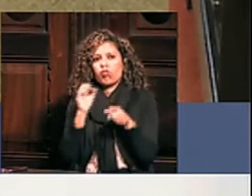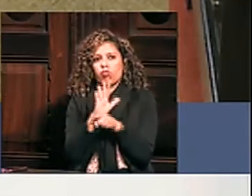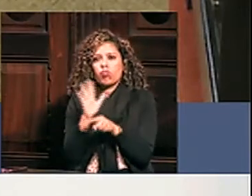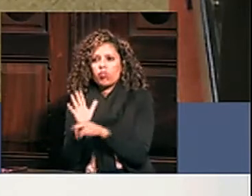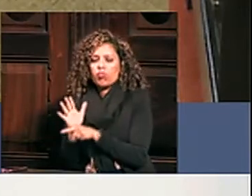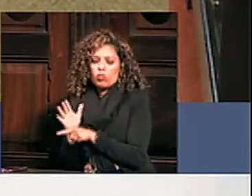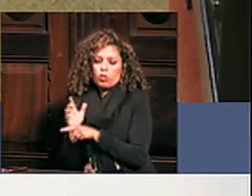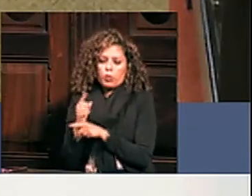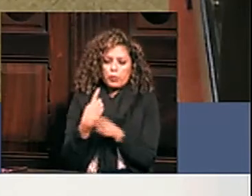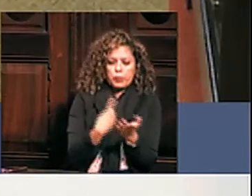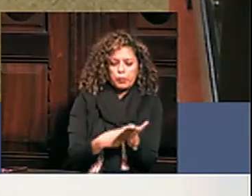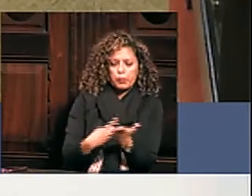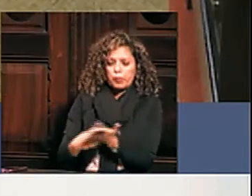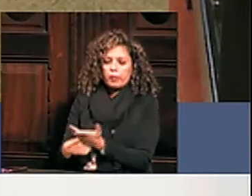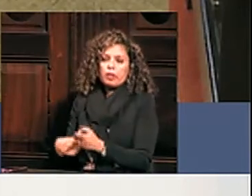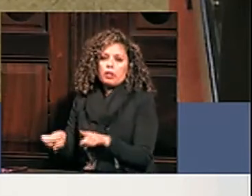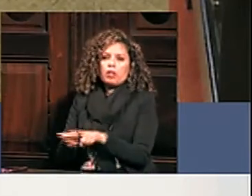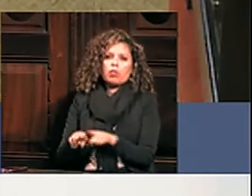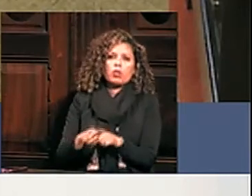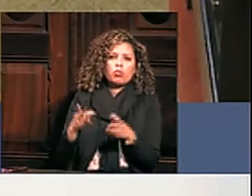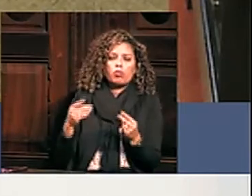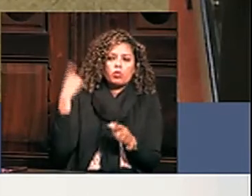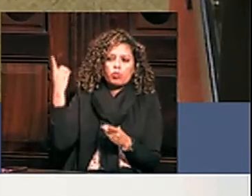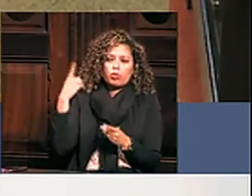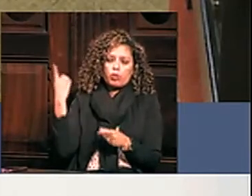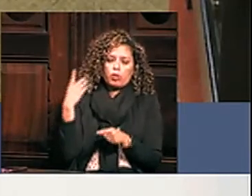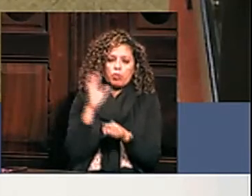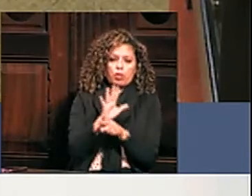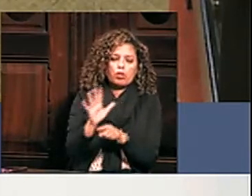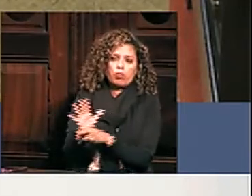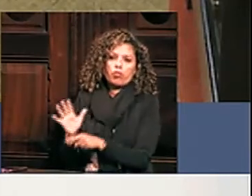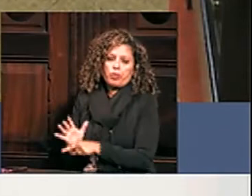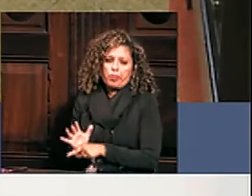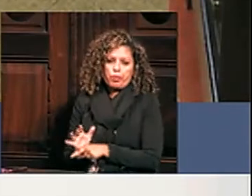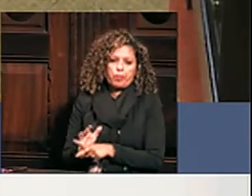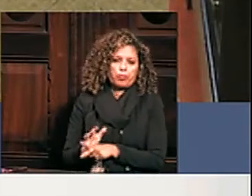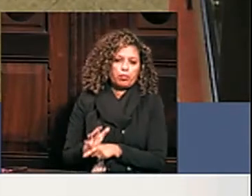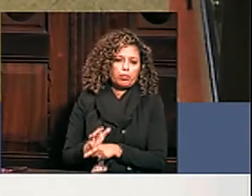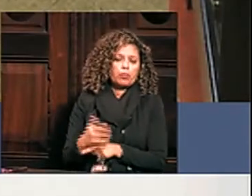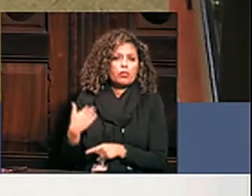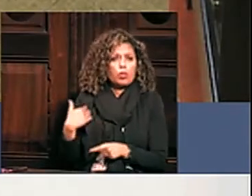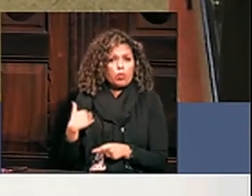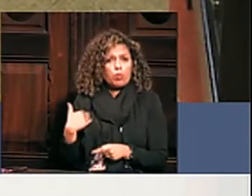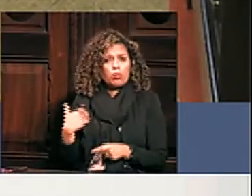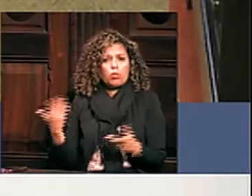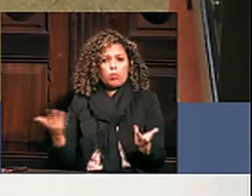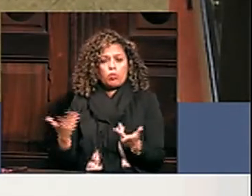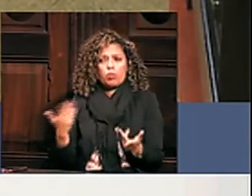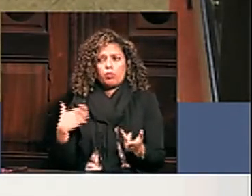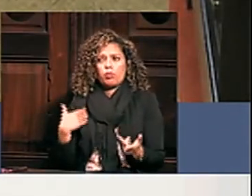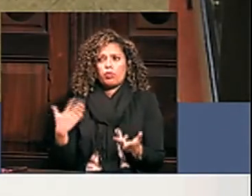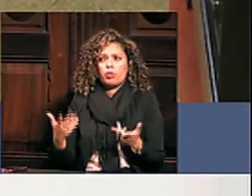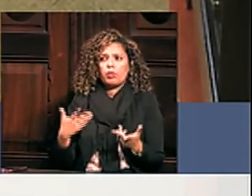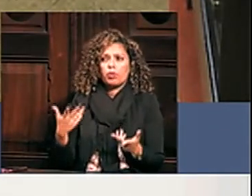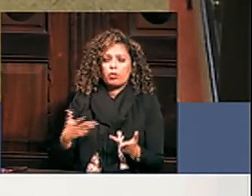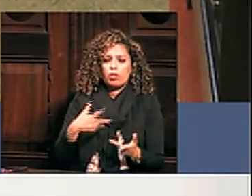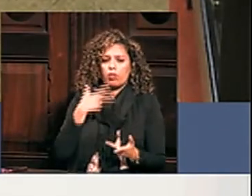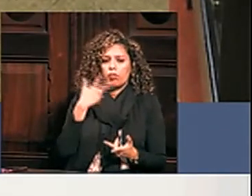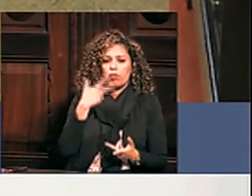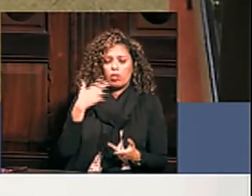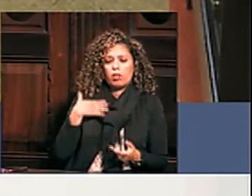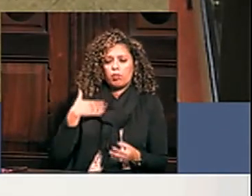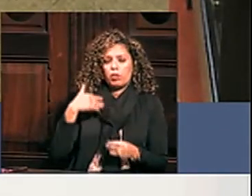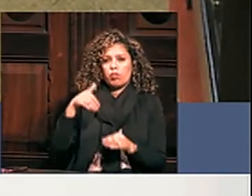parlamentares para chegar nessa posição consensuada. Então, fiz questão de declarar o